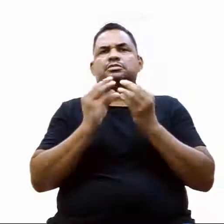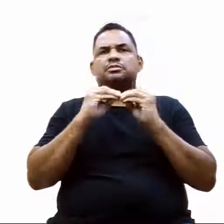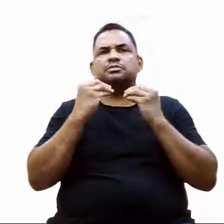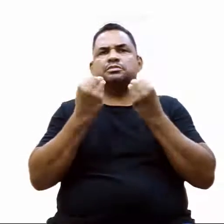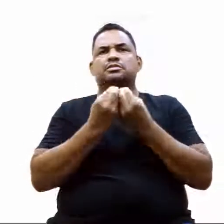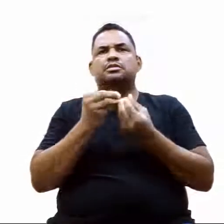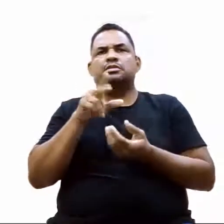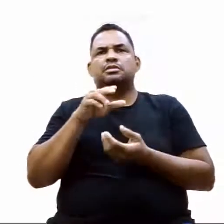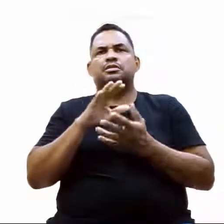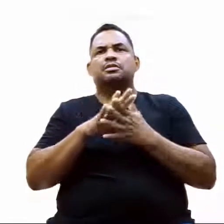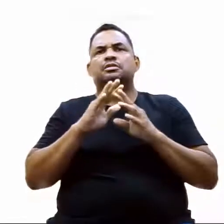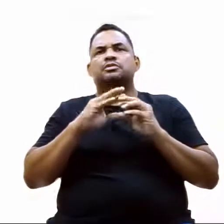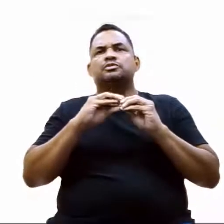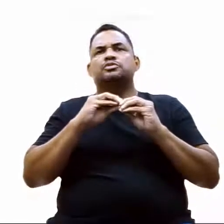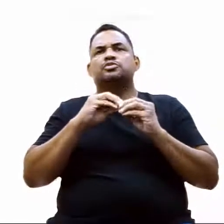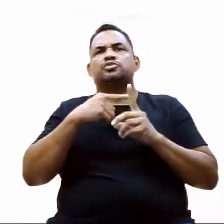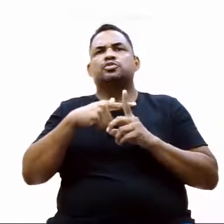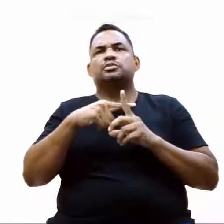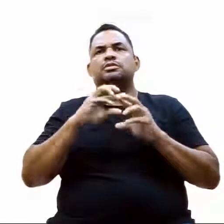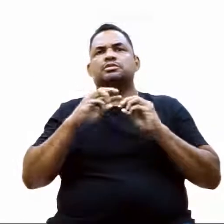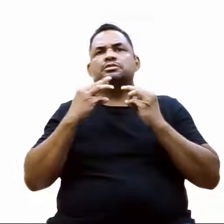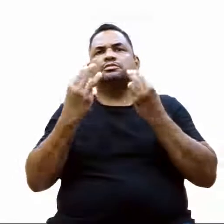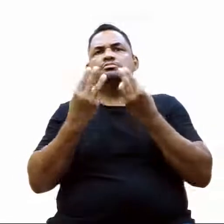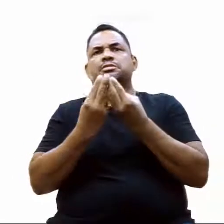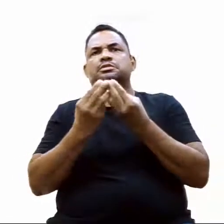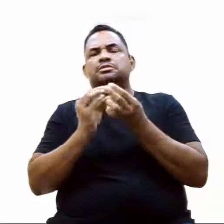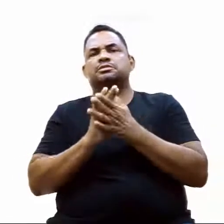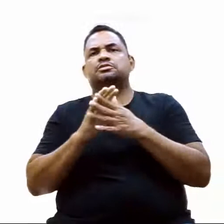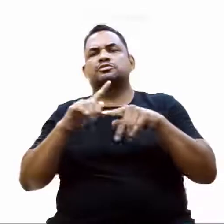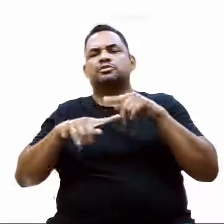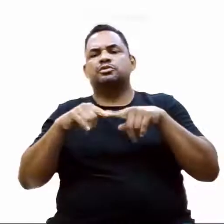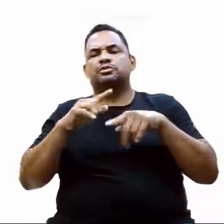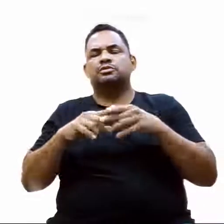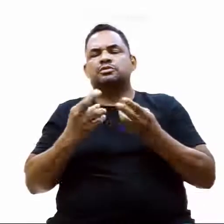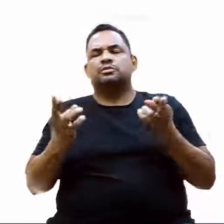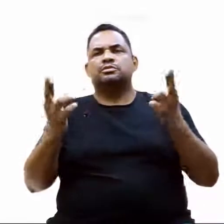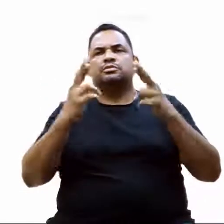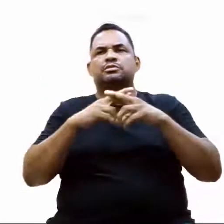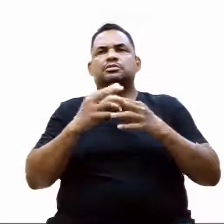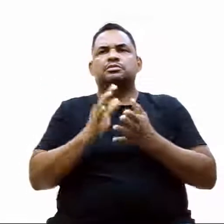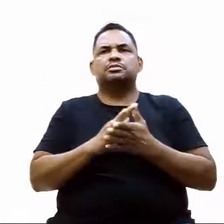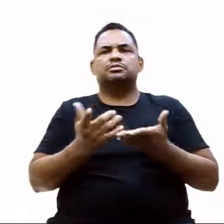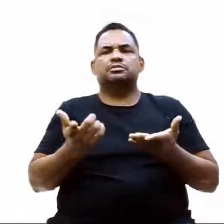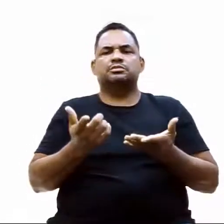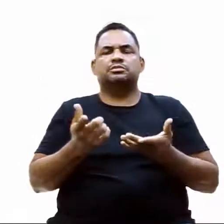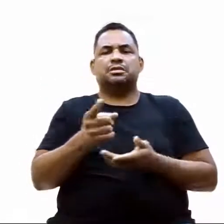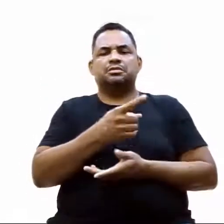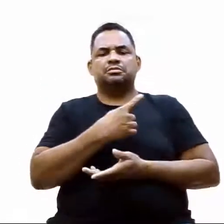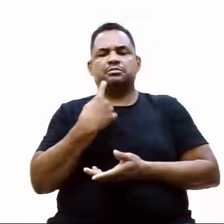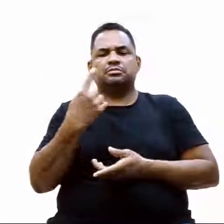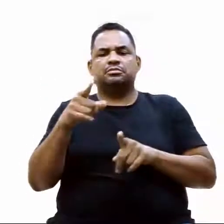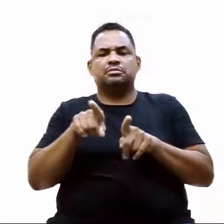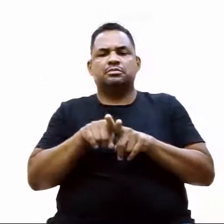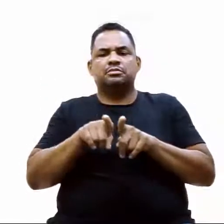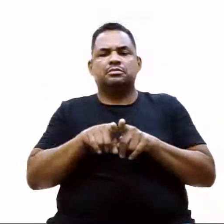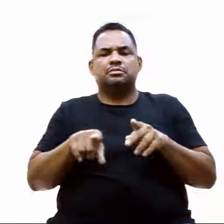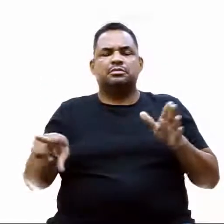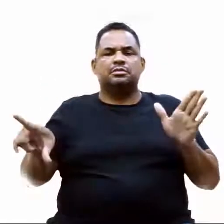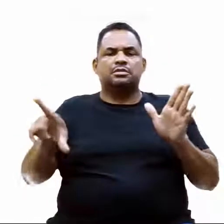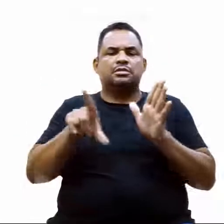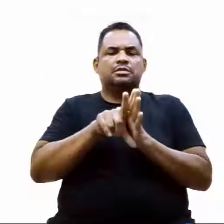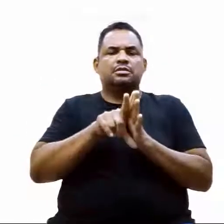das massas dos produtos da reação, é bom lembrar também que estamos nos referindo à lei da conservação da